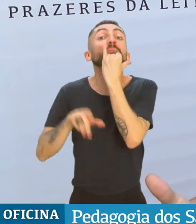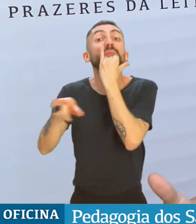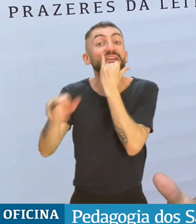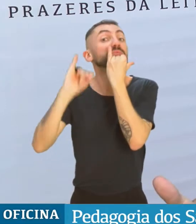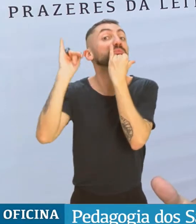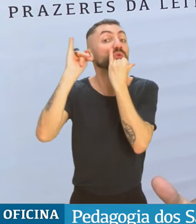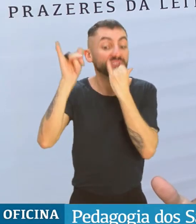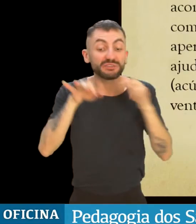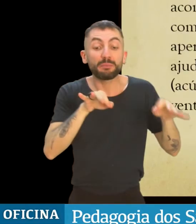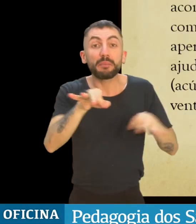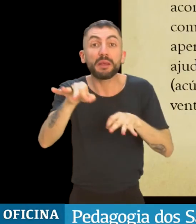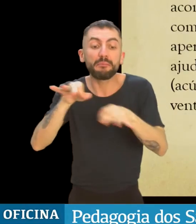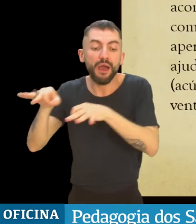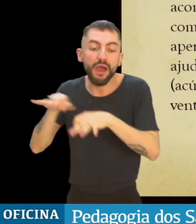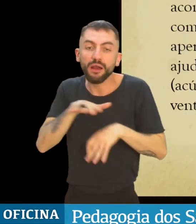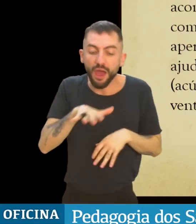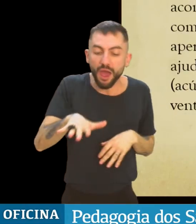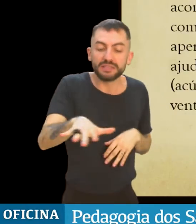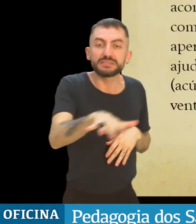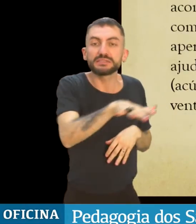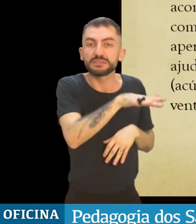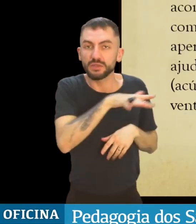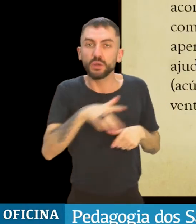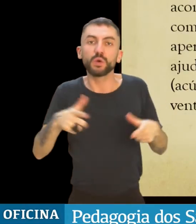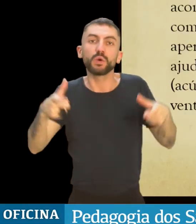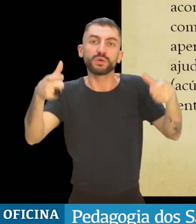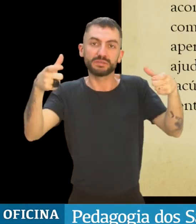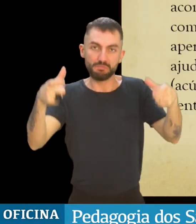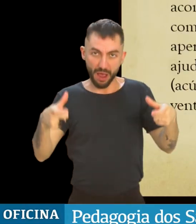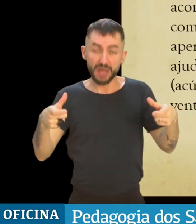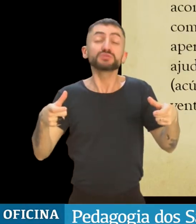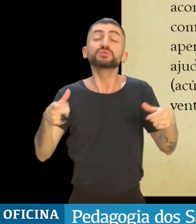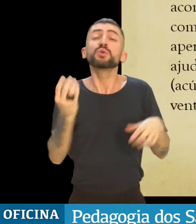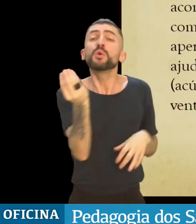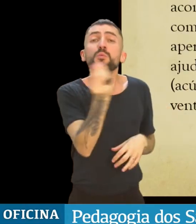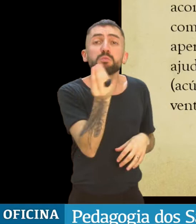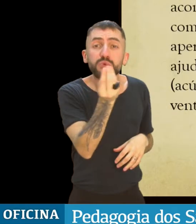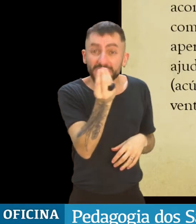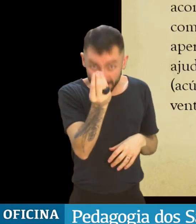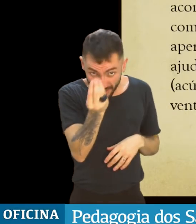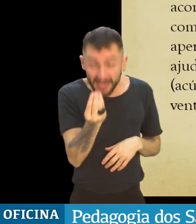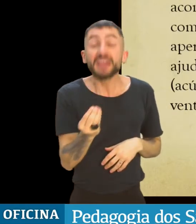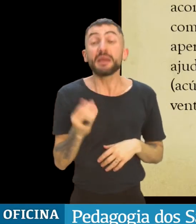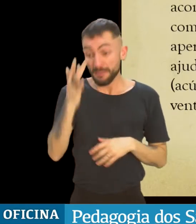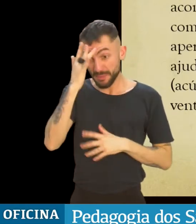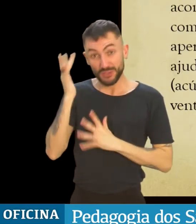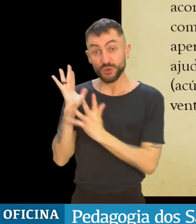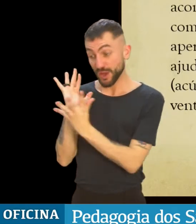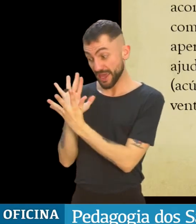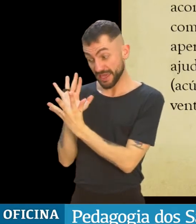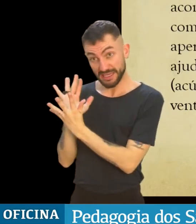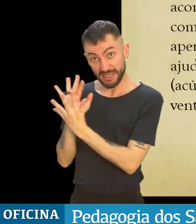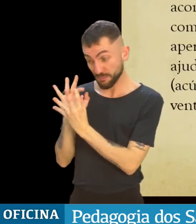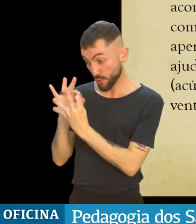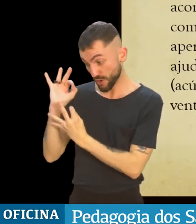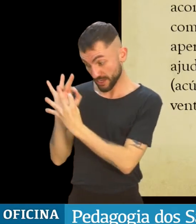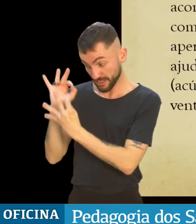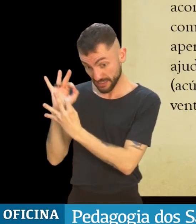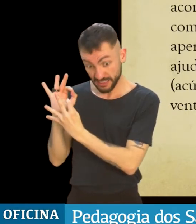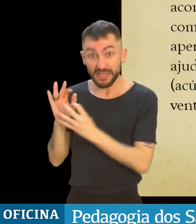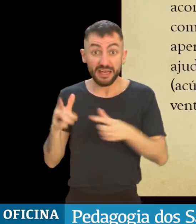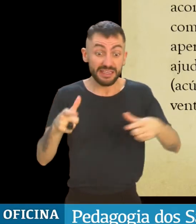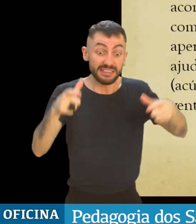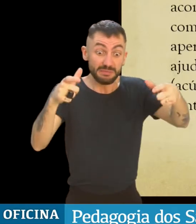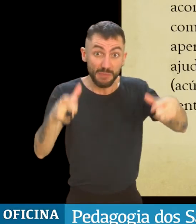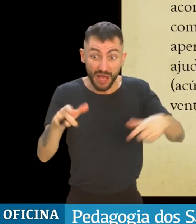espaço. E eu diria que o espaço, ele é tão fundamental quanto as pessoas que se organizaram para desenvolver o sarau,